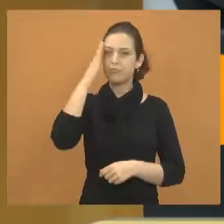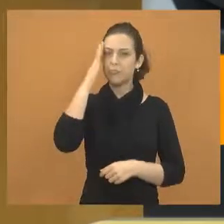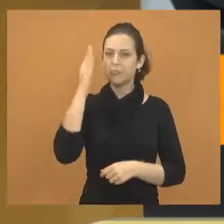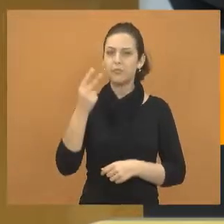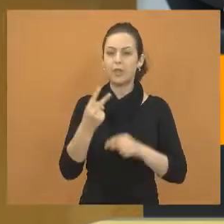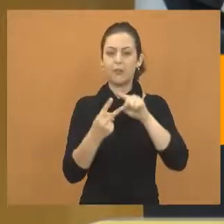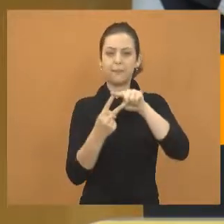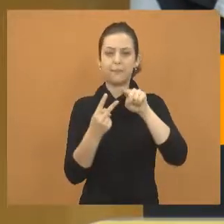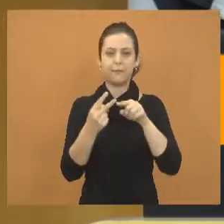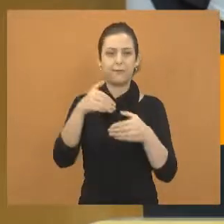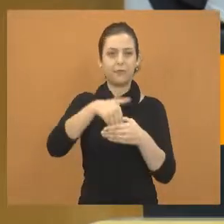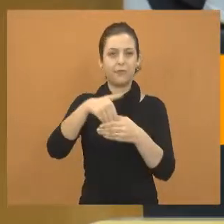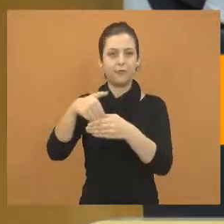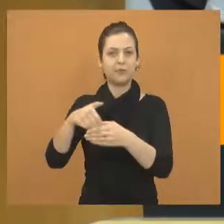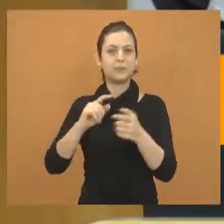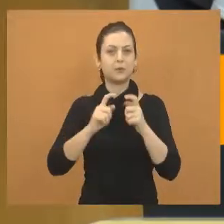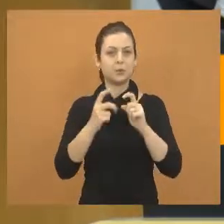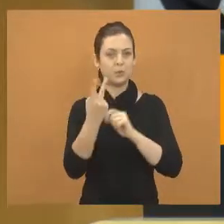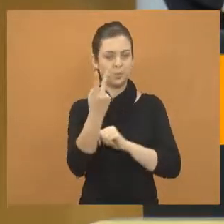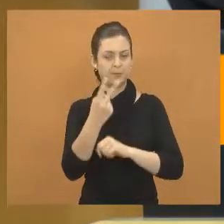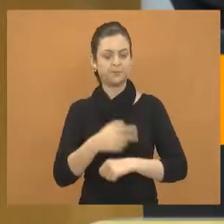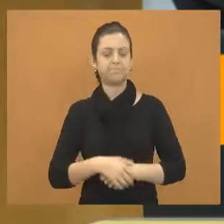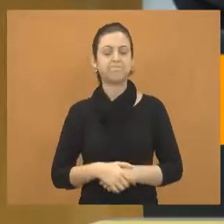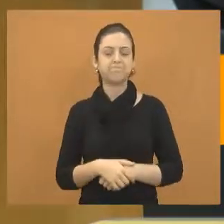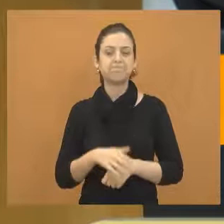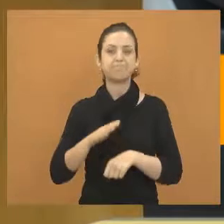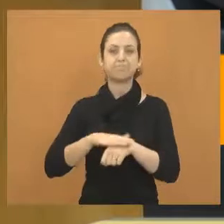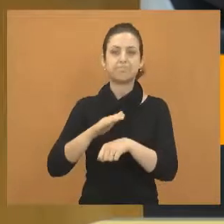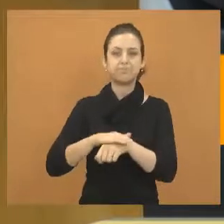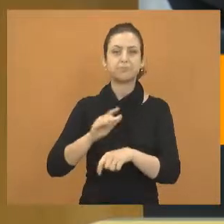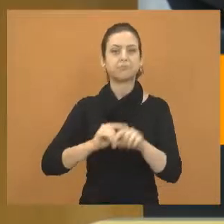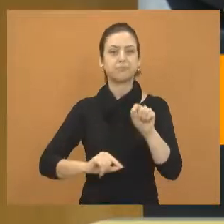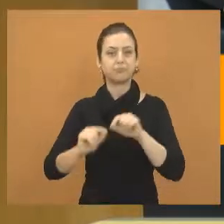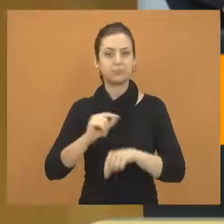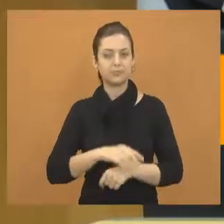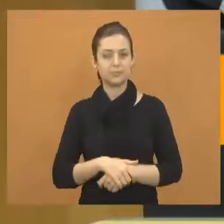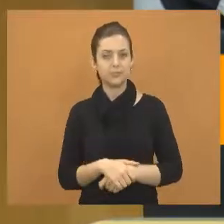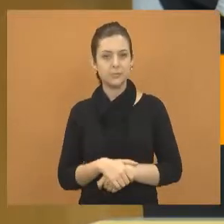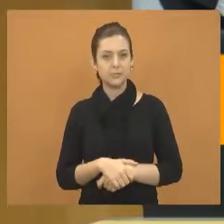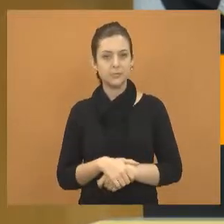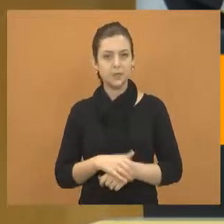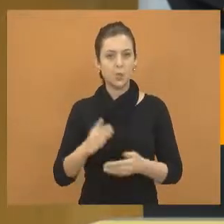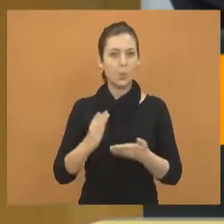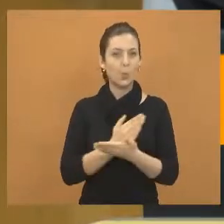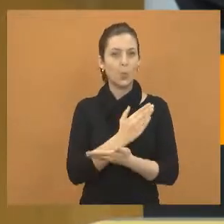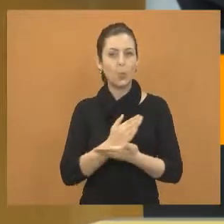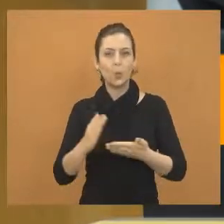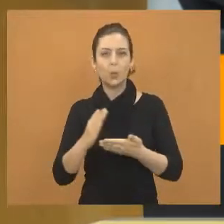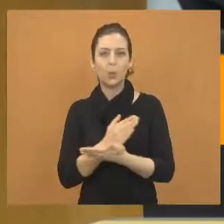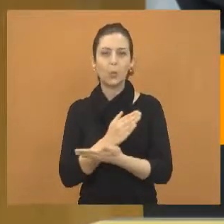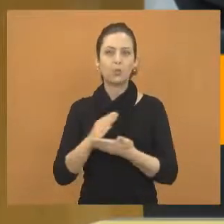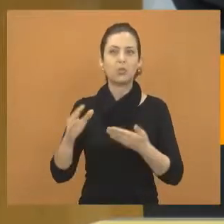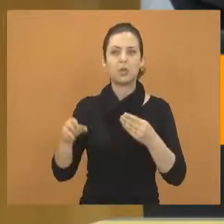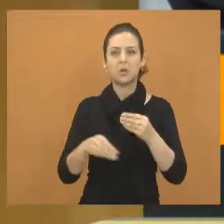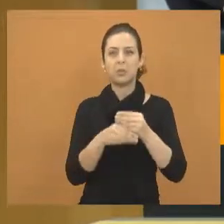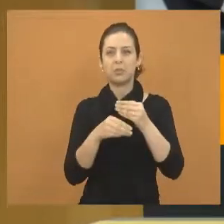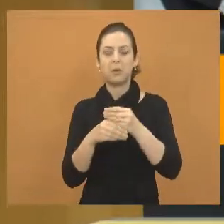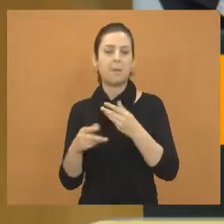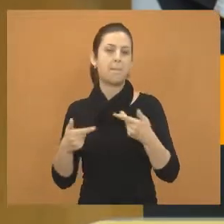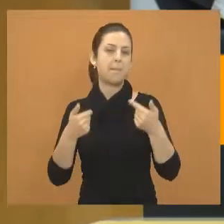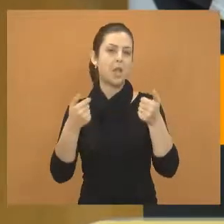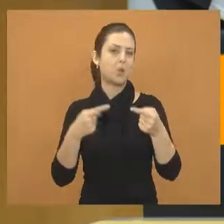duas votações, com certeza a gente vai estar fazendo também algumas emendas aí para estar discutindo